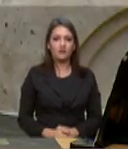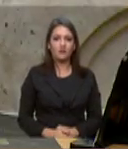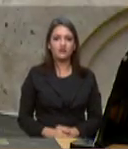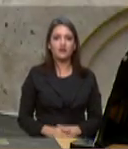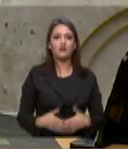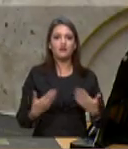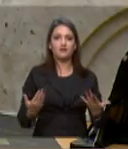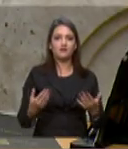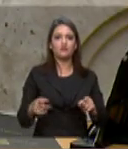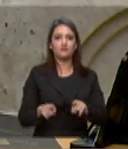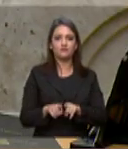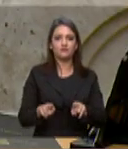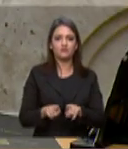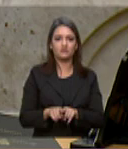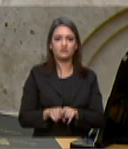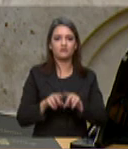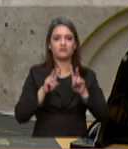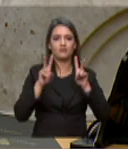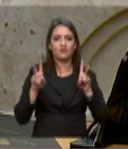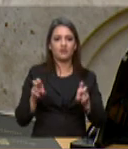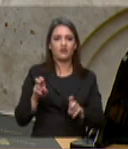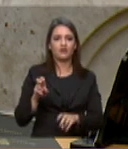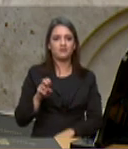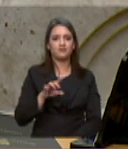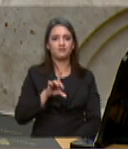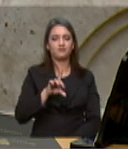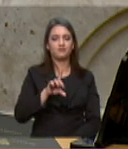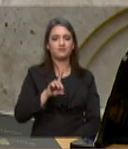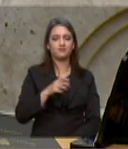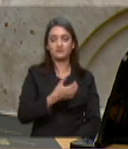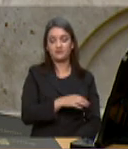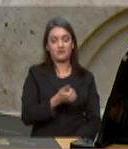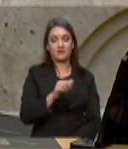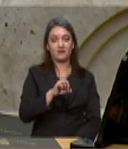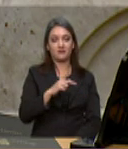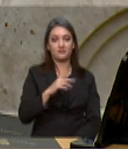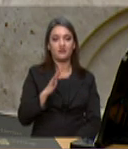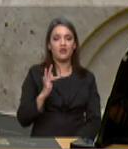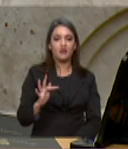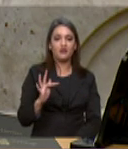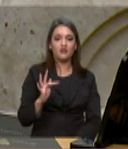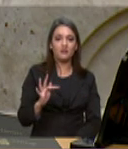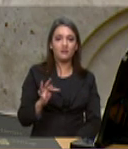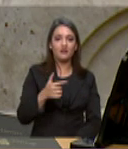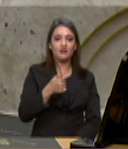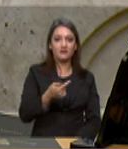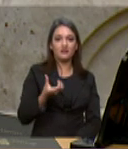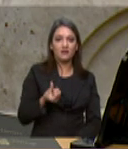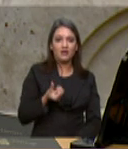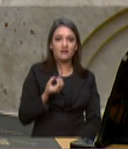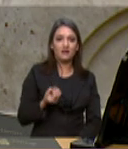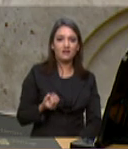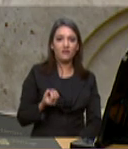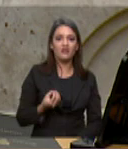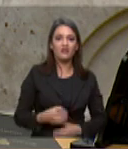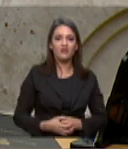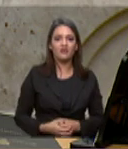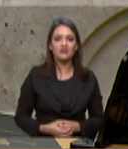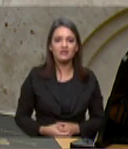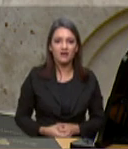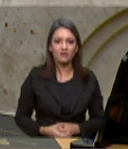Ainda em relação à DPF 760, eu convido para subir à tribuna o Dr. Luiz Henrique